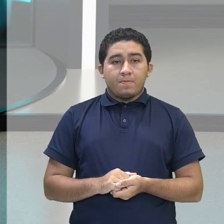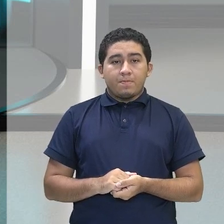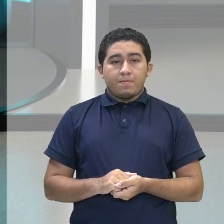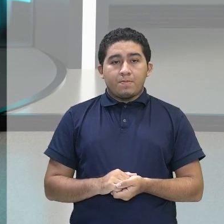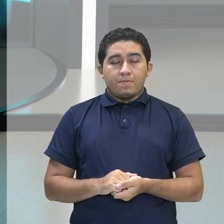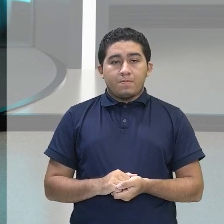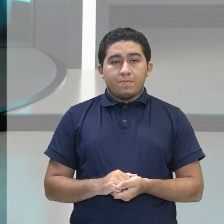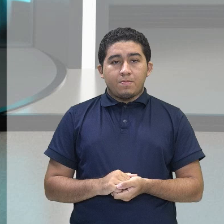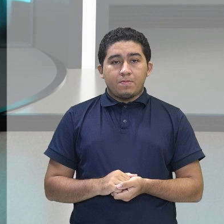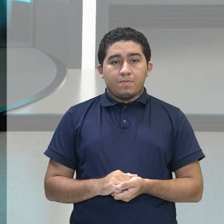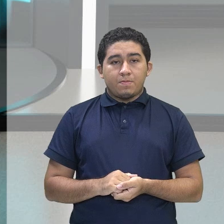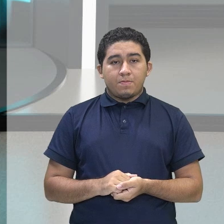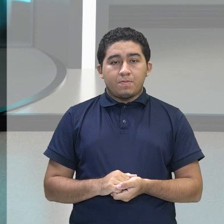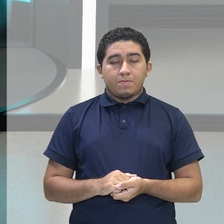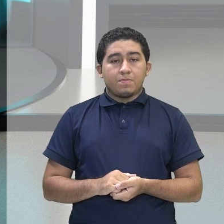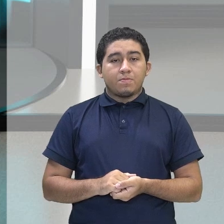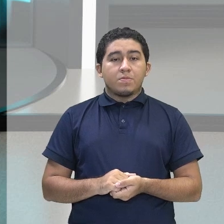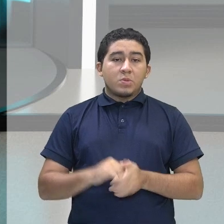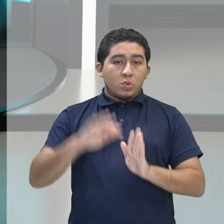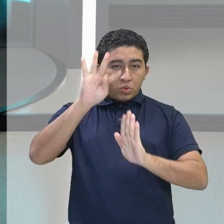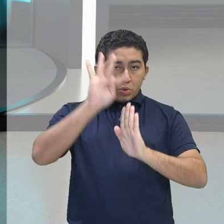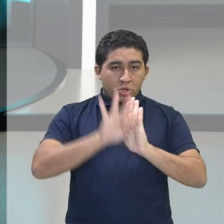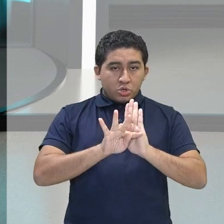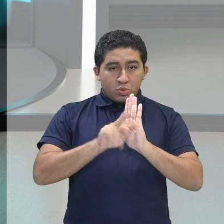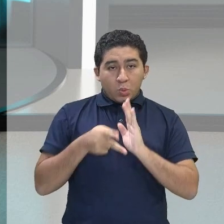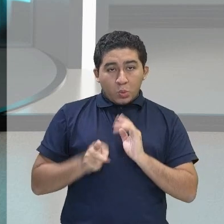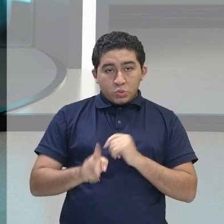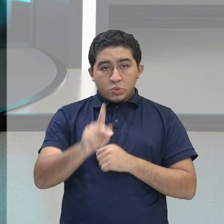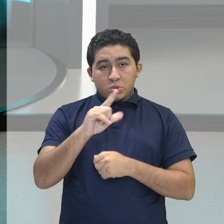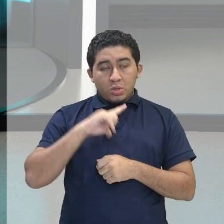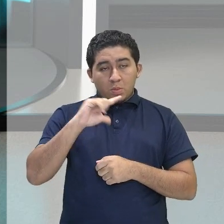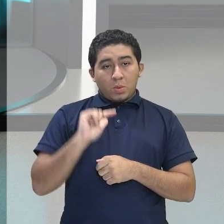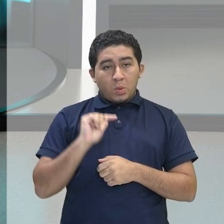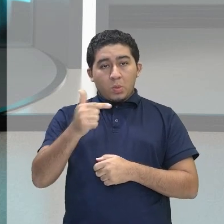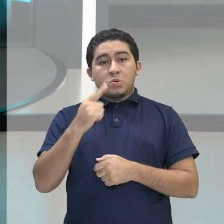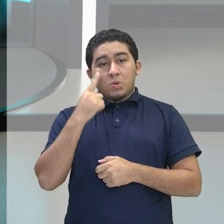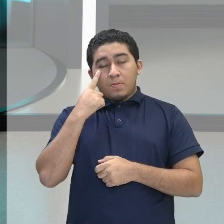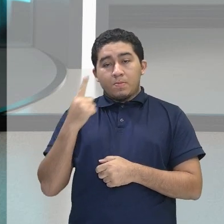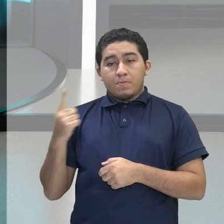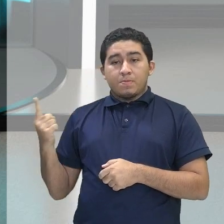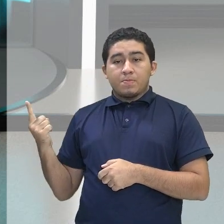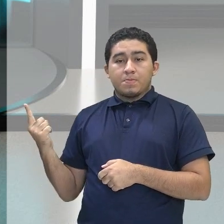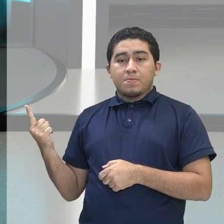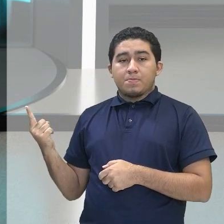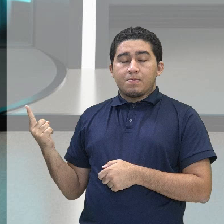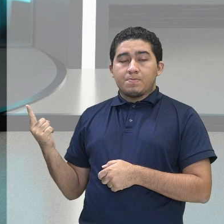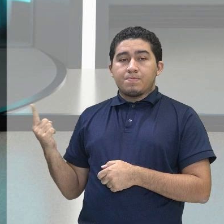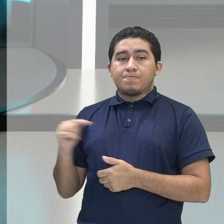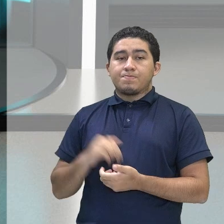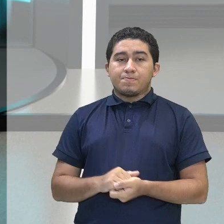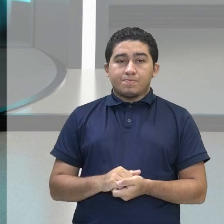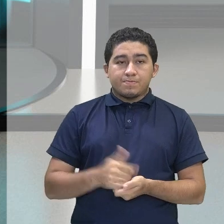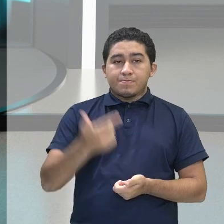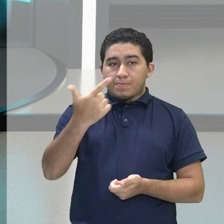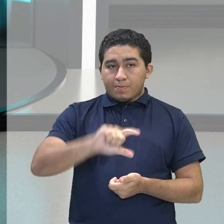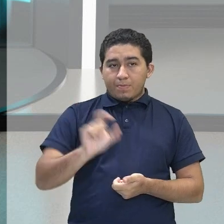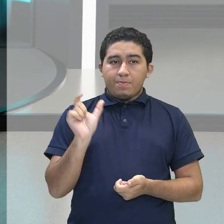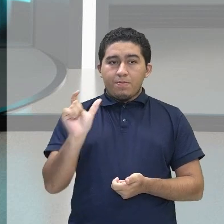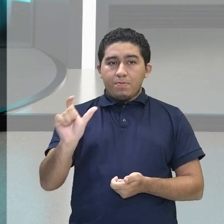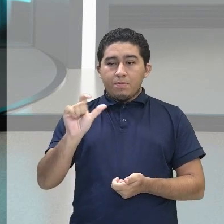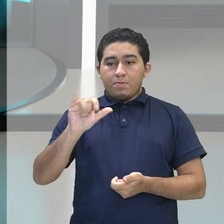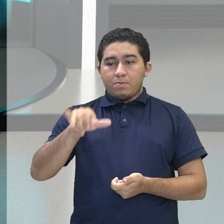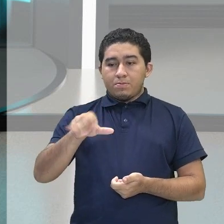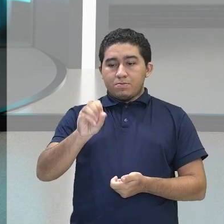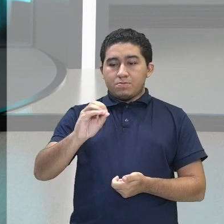Aqui nós temos, né, o texto continua e temos mais uma outra marcada lá na frente, que é novamente a palavra jobs, né?